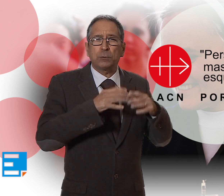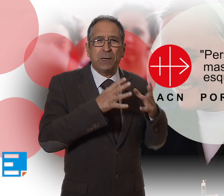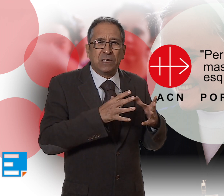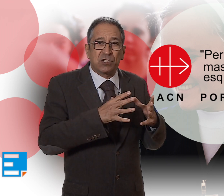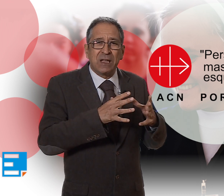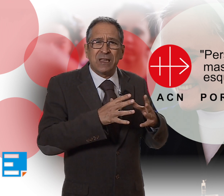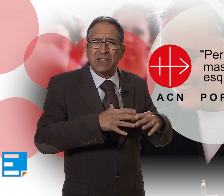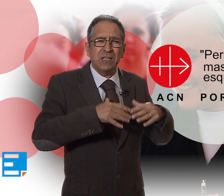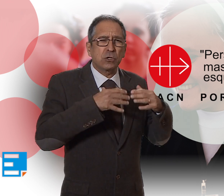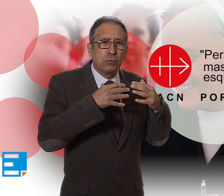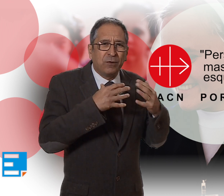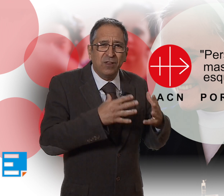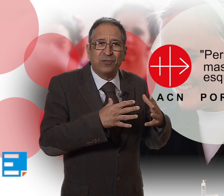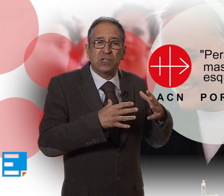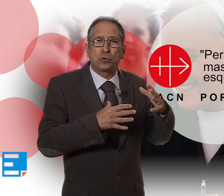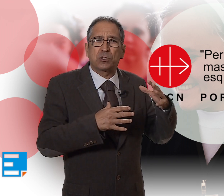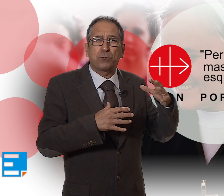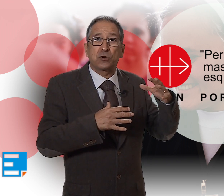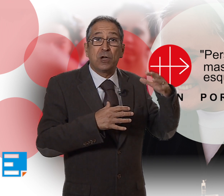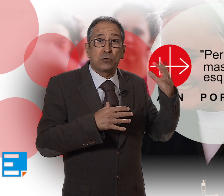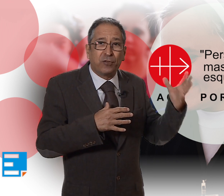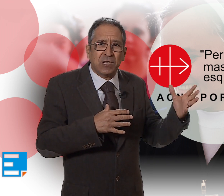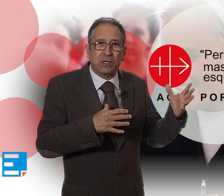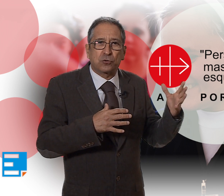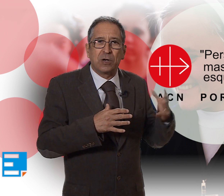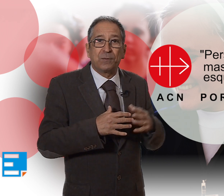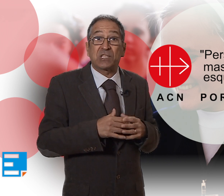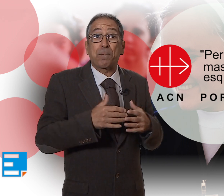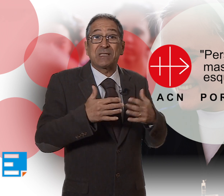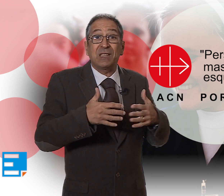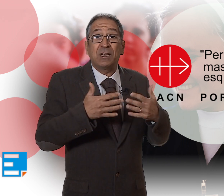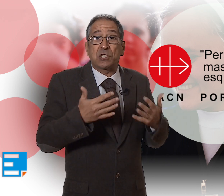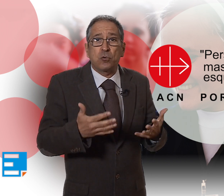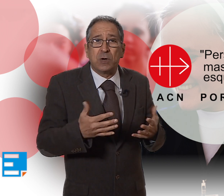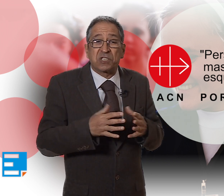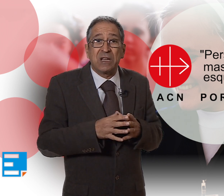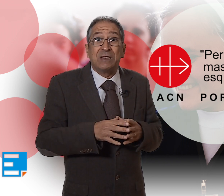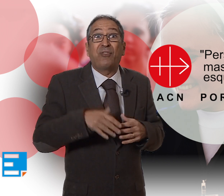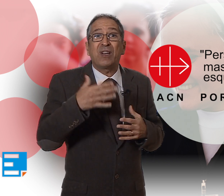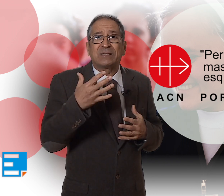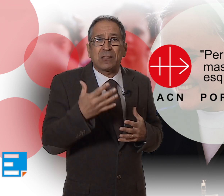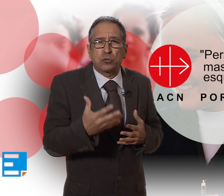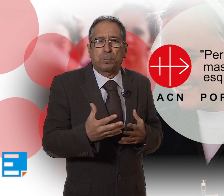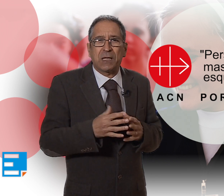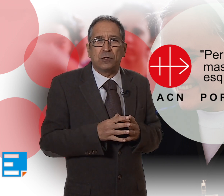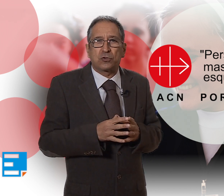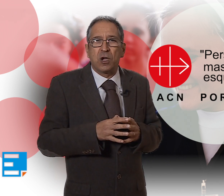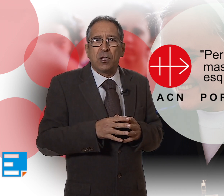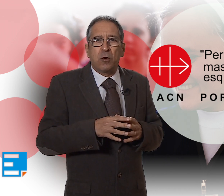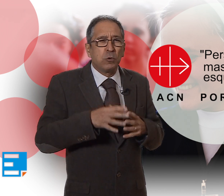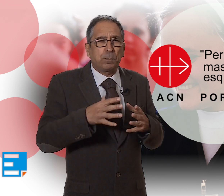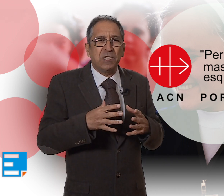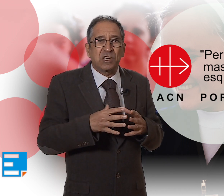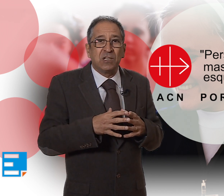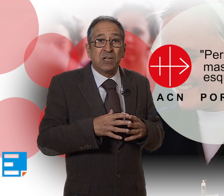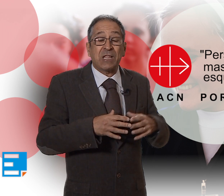de um outro país que ainda sobrevive desde os tempos soviéticos, que está presente ainda nas ruas, na fealdade dos prédios,